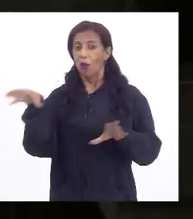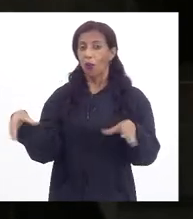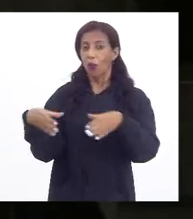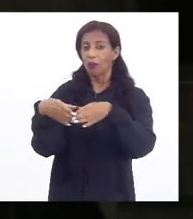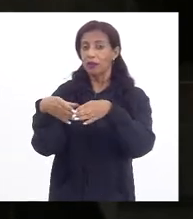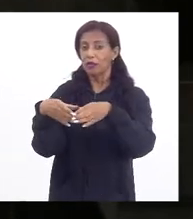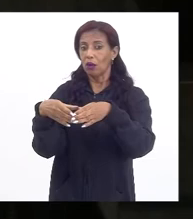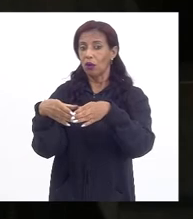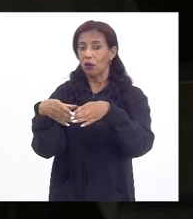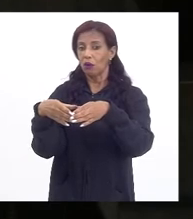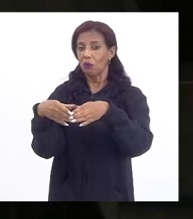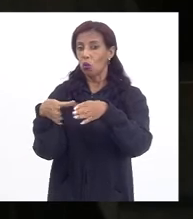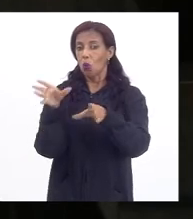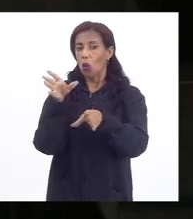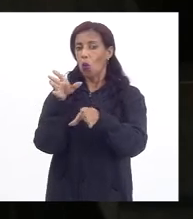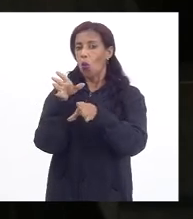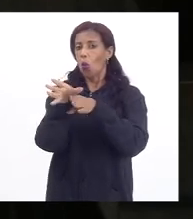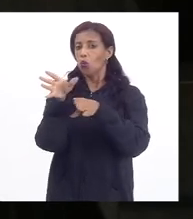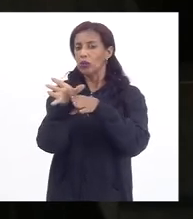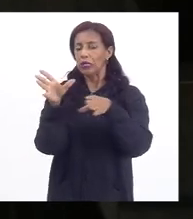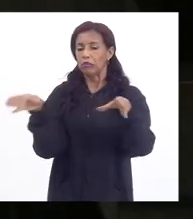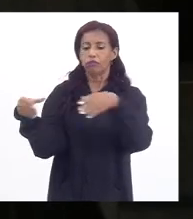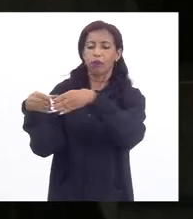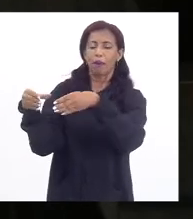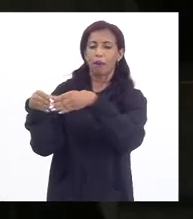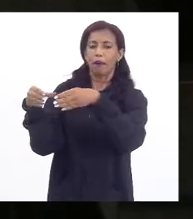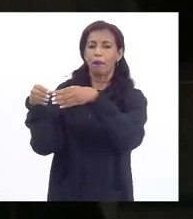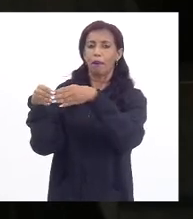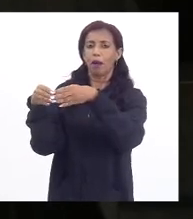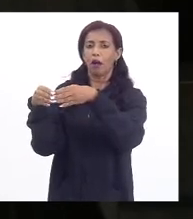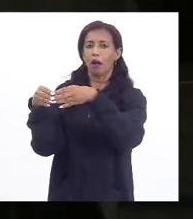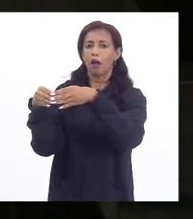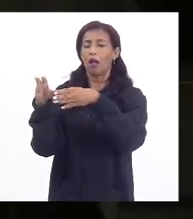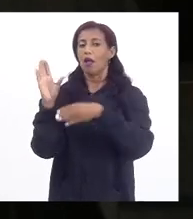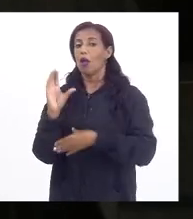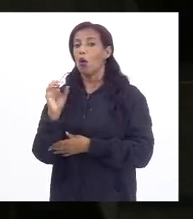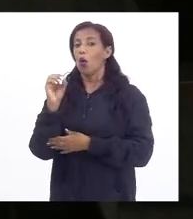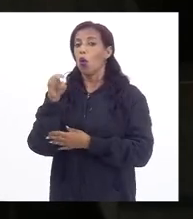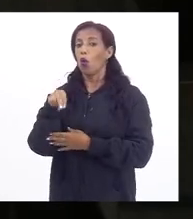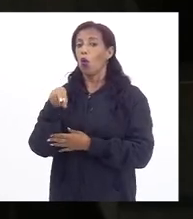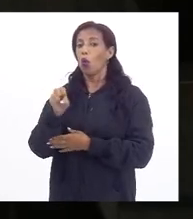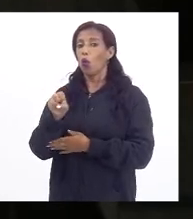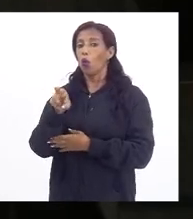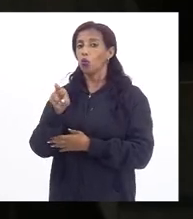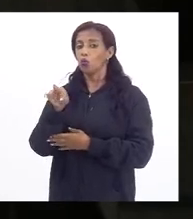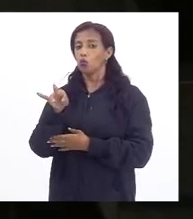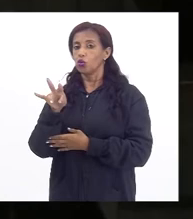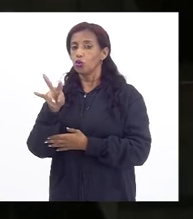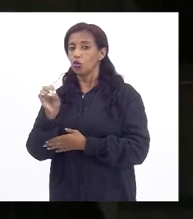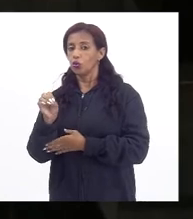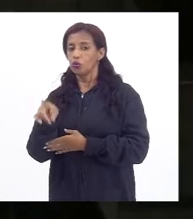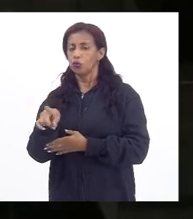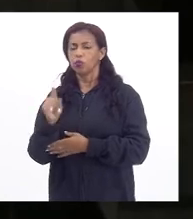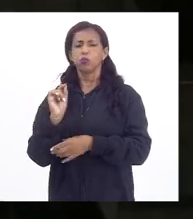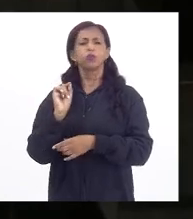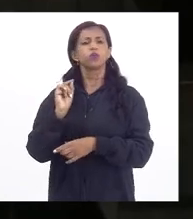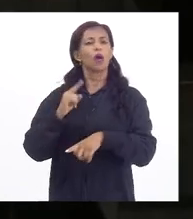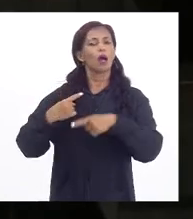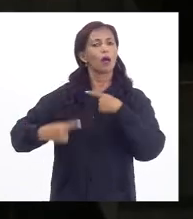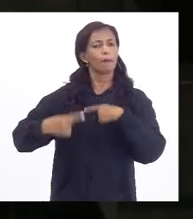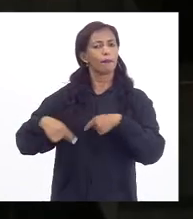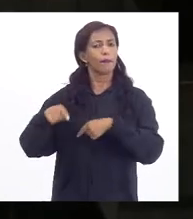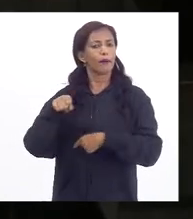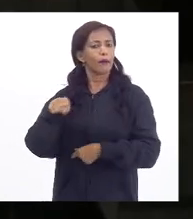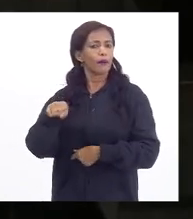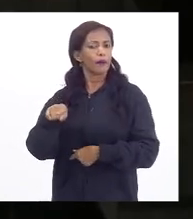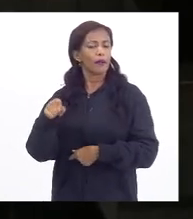deliberativa, né? Não é um conselho deliberativo, é um conselho consultivo. Portanto, o que nós debatemos ali